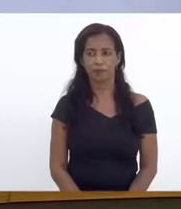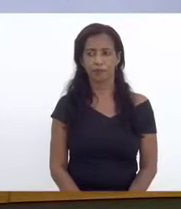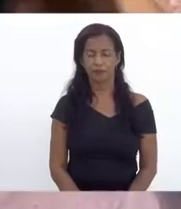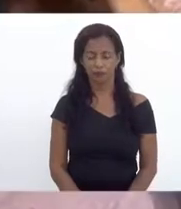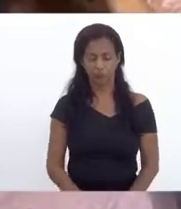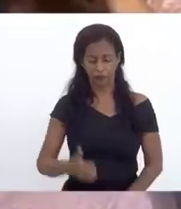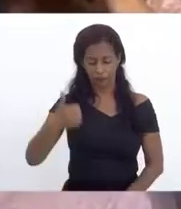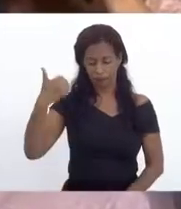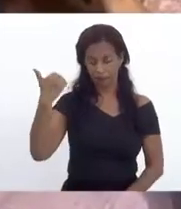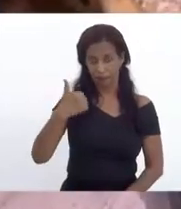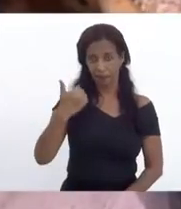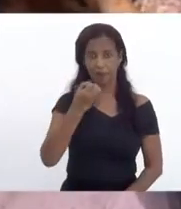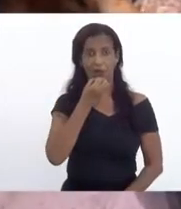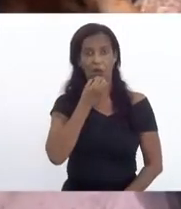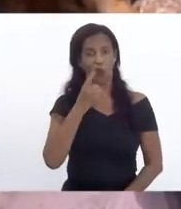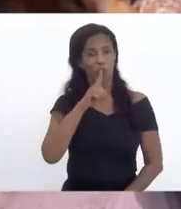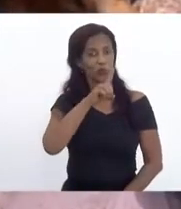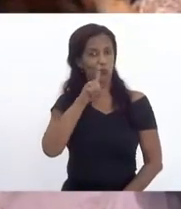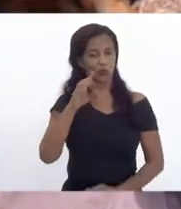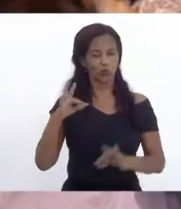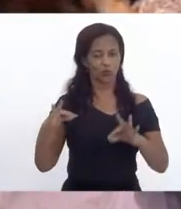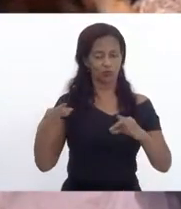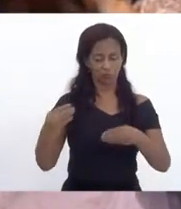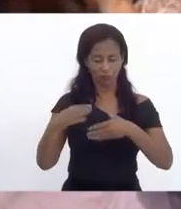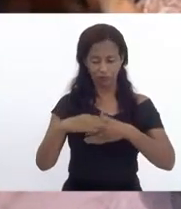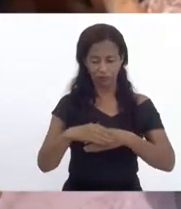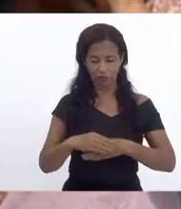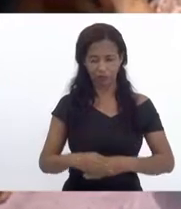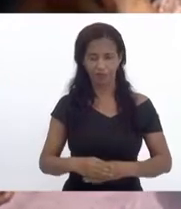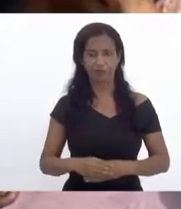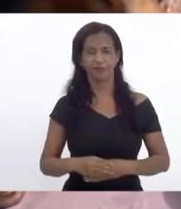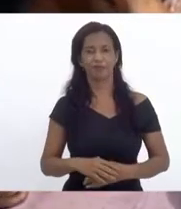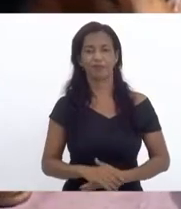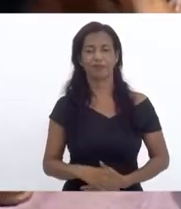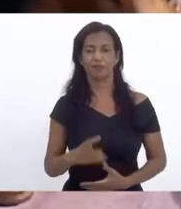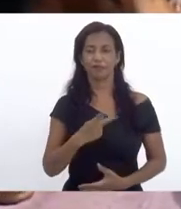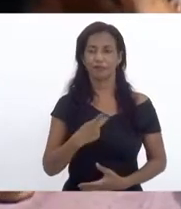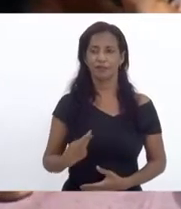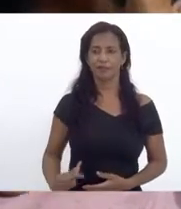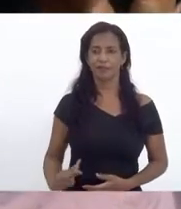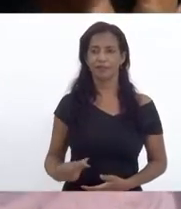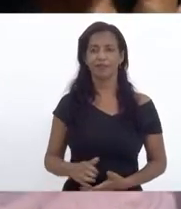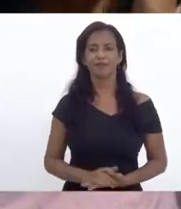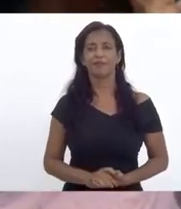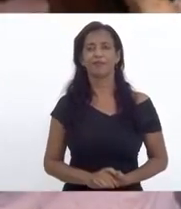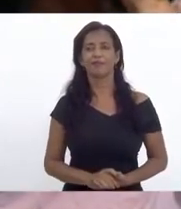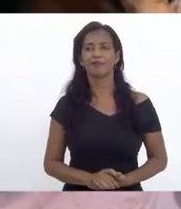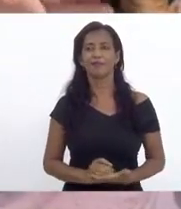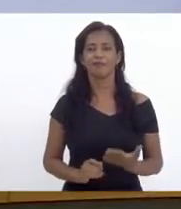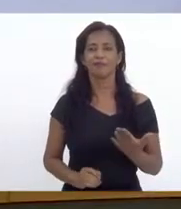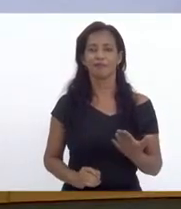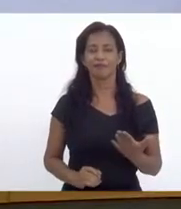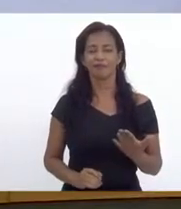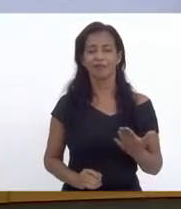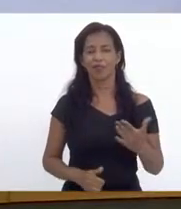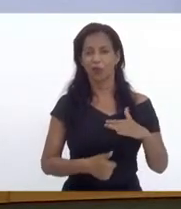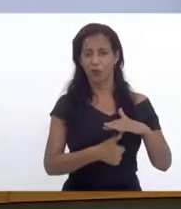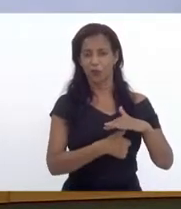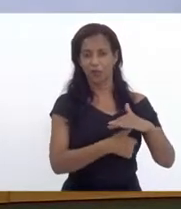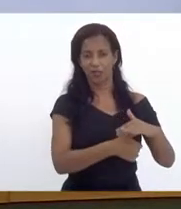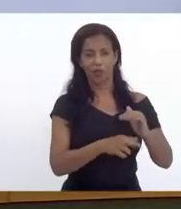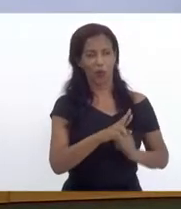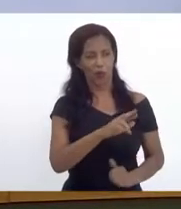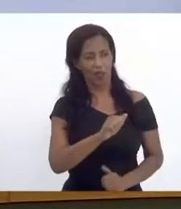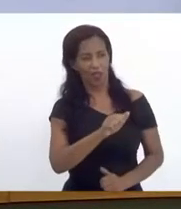Primeiro, dar um bom dia a todos e todas, cumprimentar o presidente André Siciliano, nosso reitor Raul,